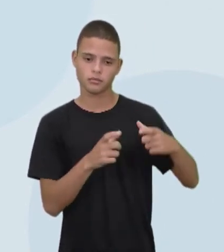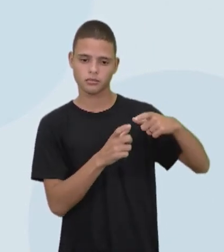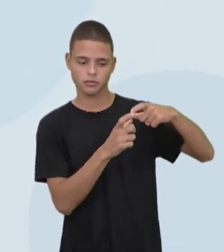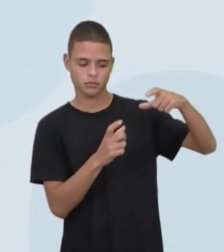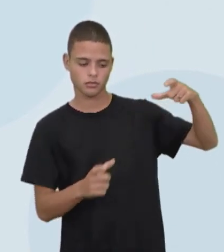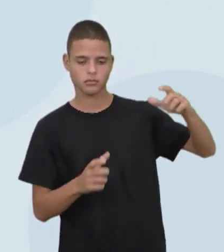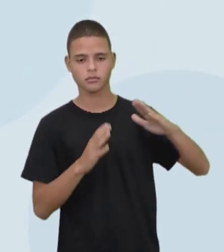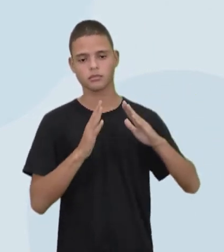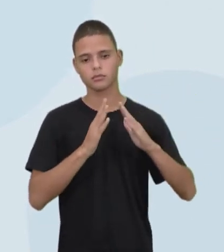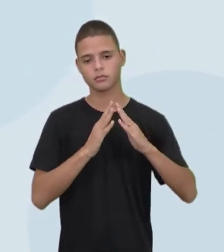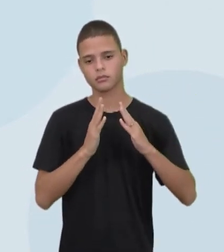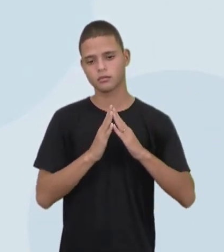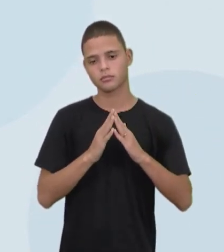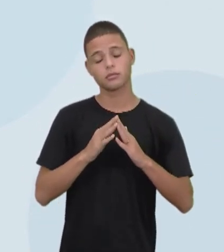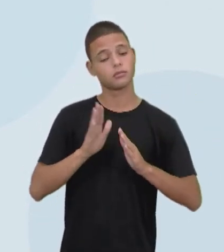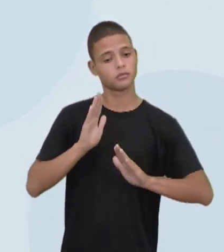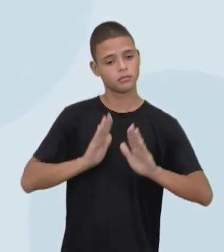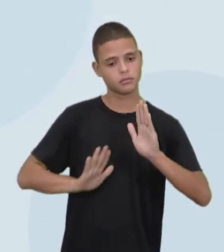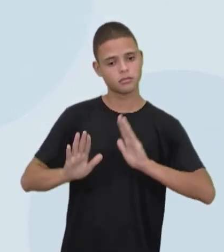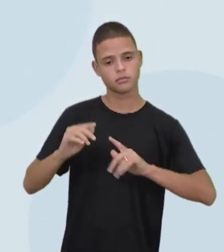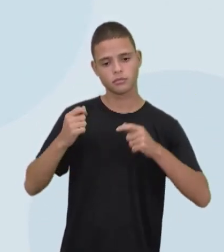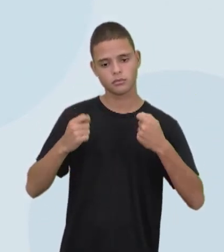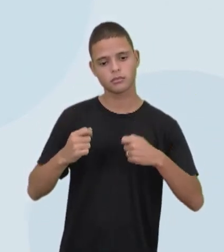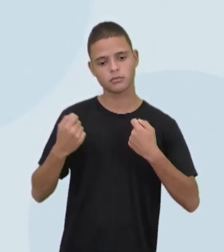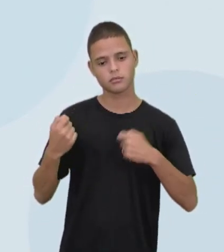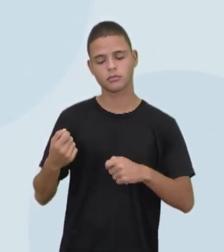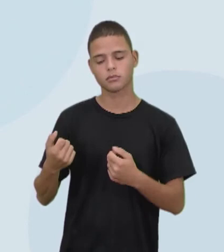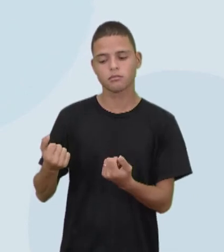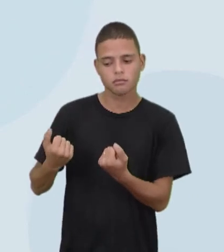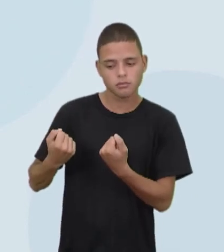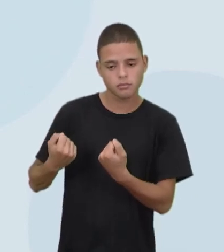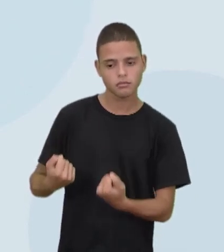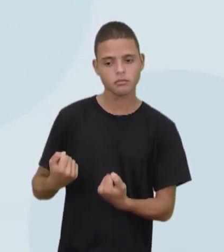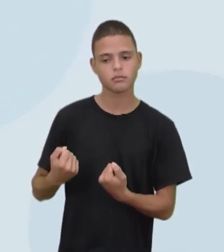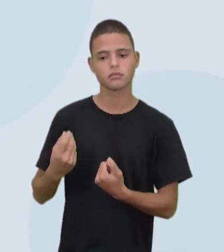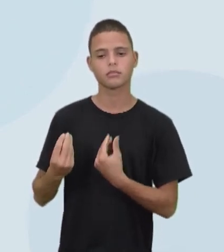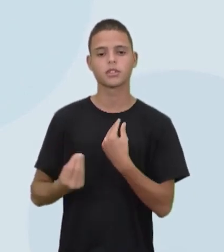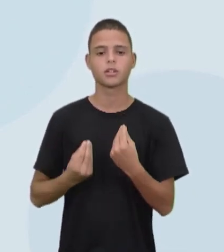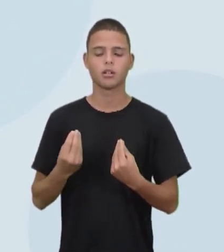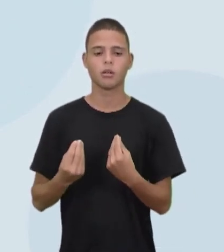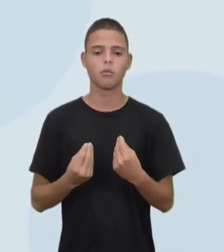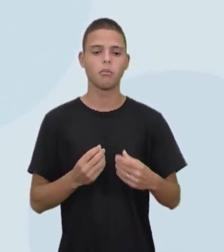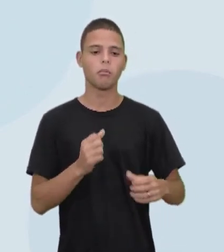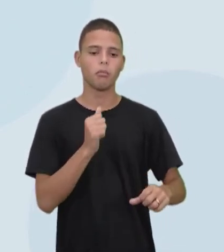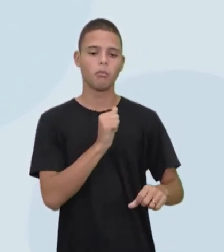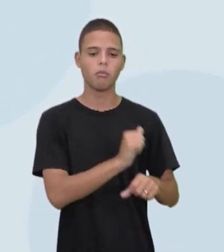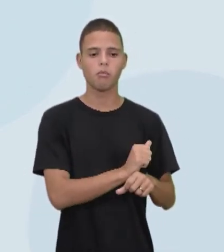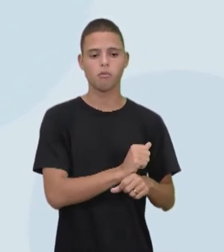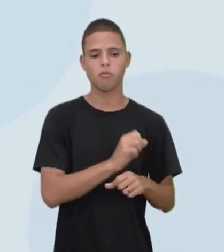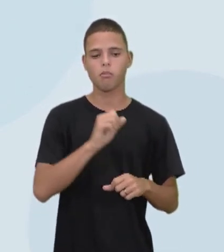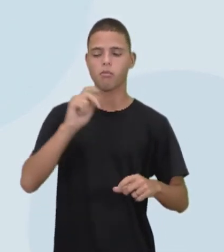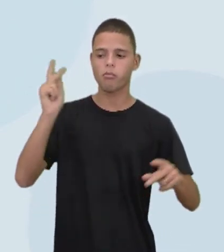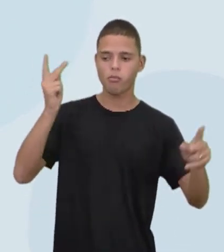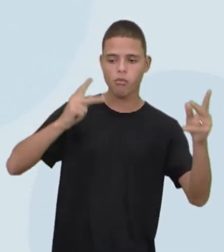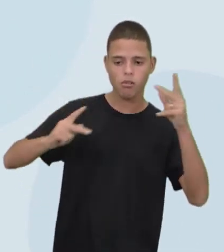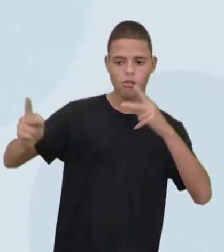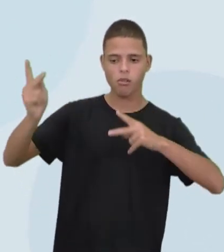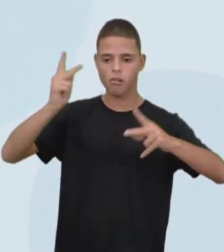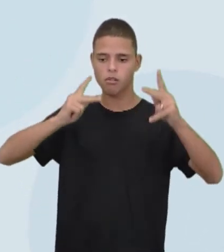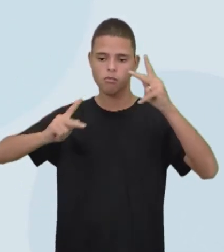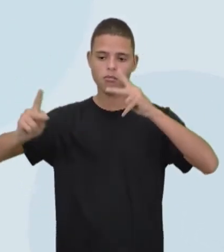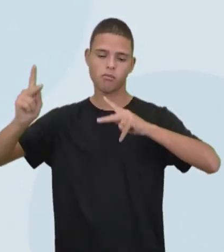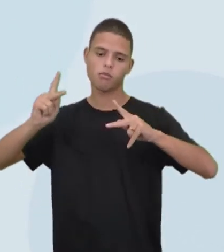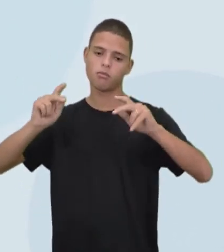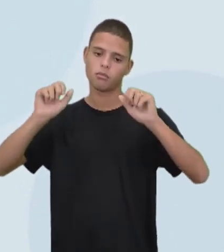das casas, o único cuidado é com o peso da placa e como ela é fixada. Uma ventania mais forte, numa placa meio